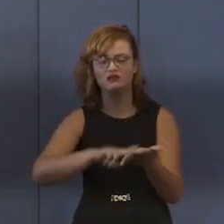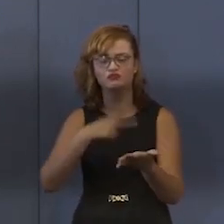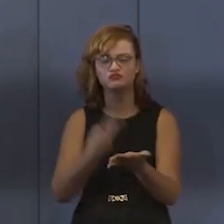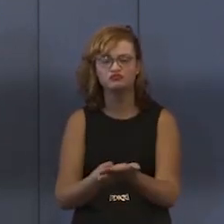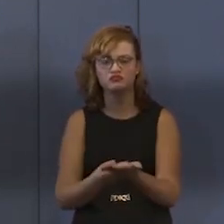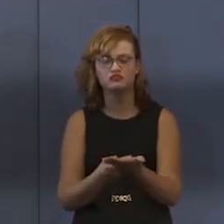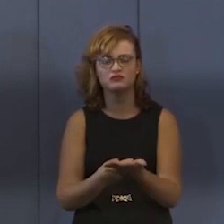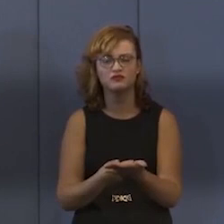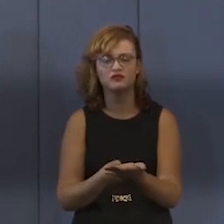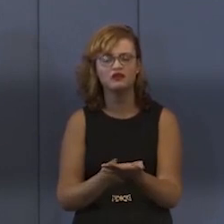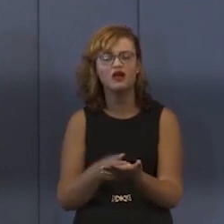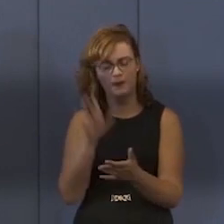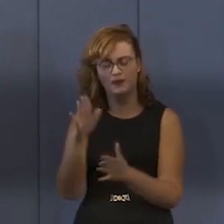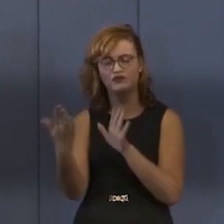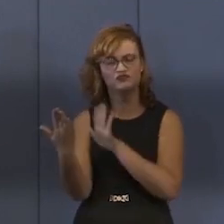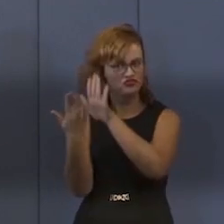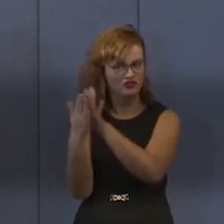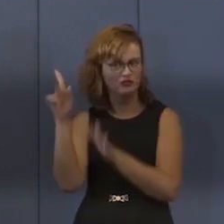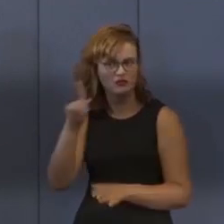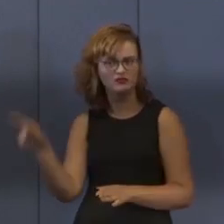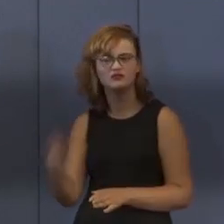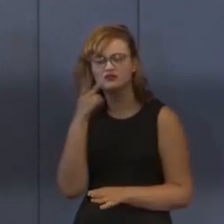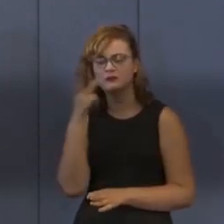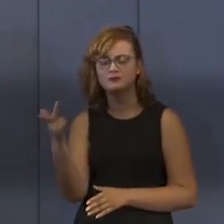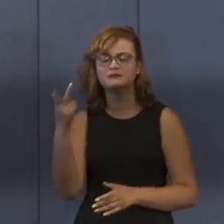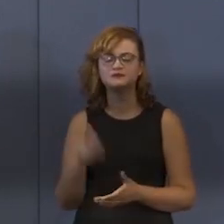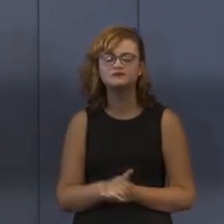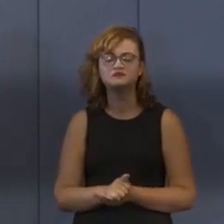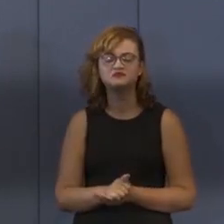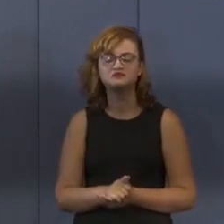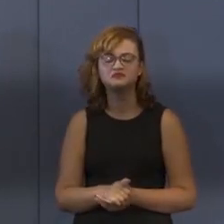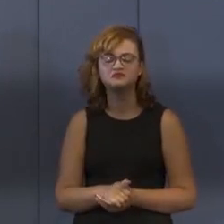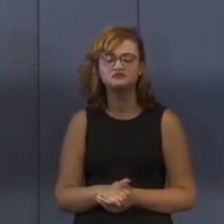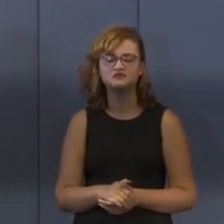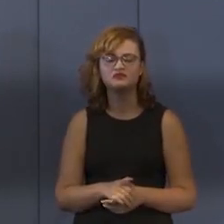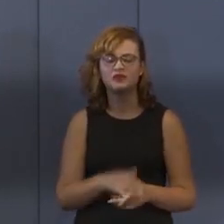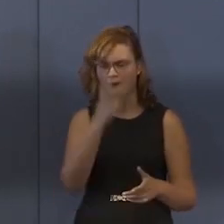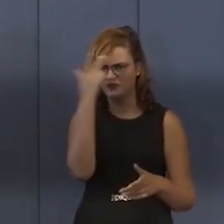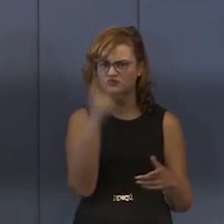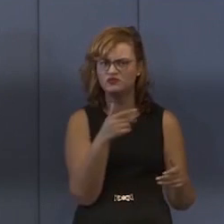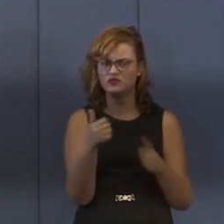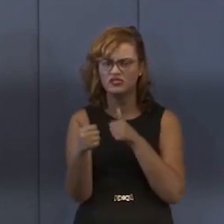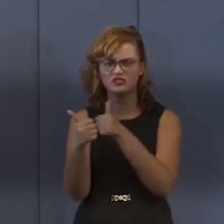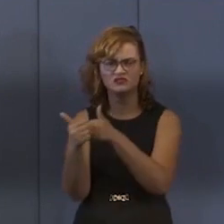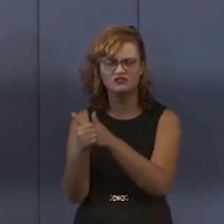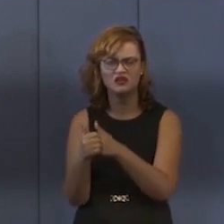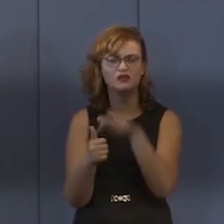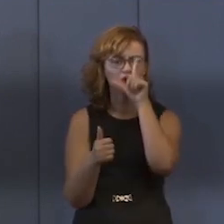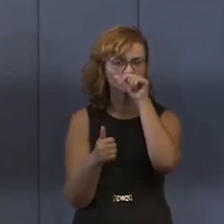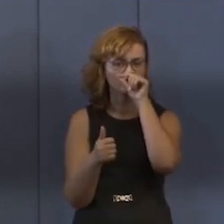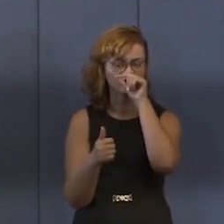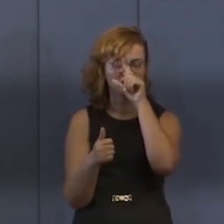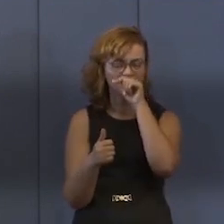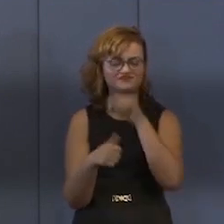da tradução. Eu cheguei ao professor Oran Hazoni por intermédio de um seguidor do